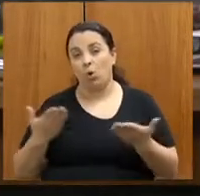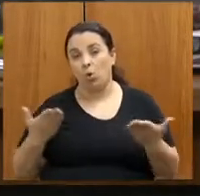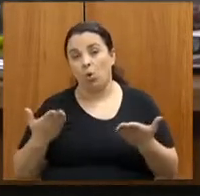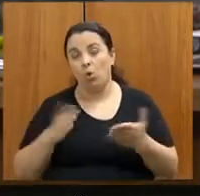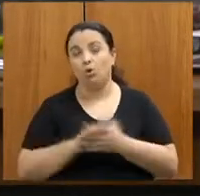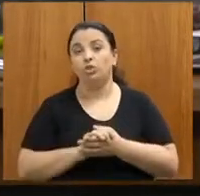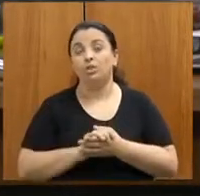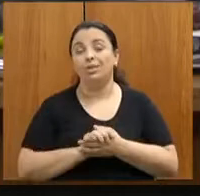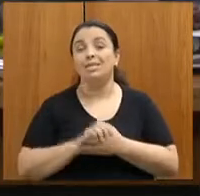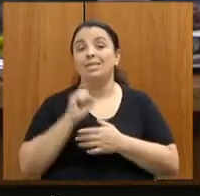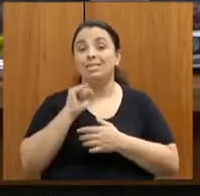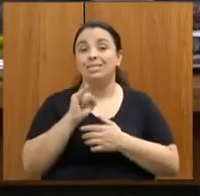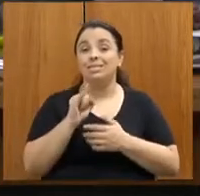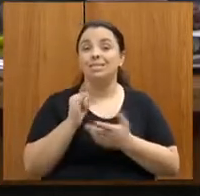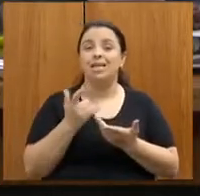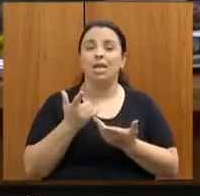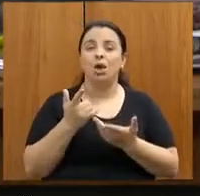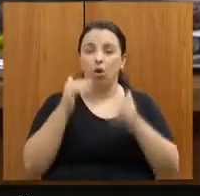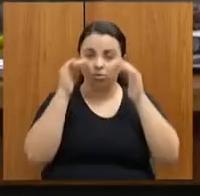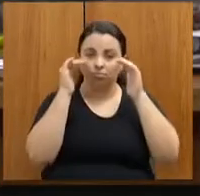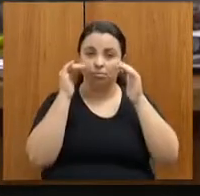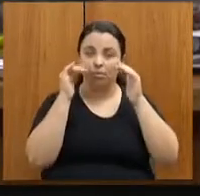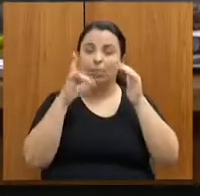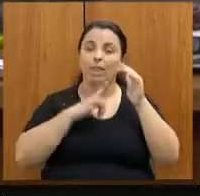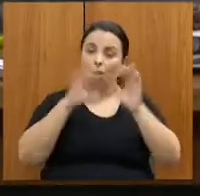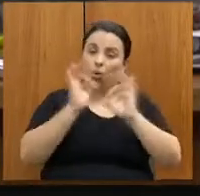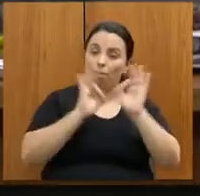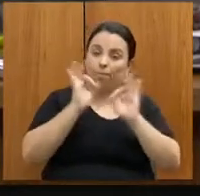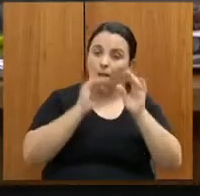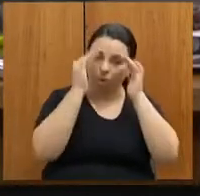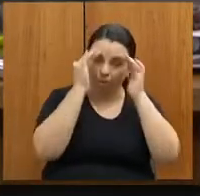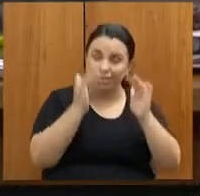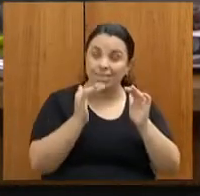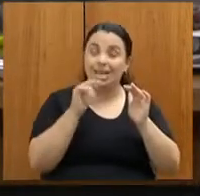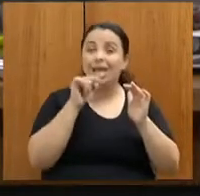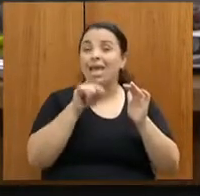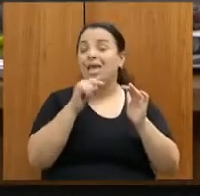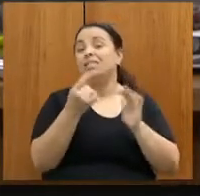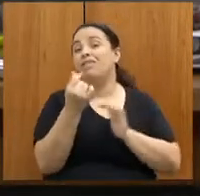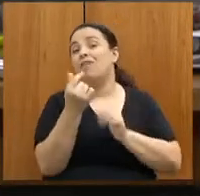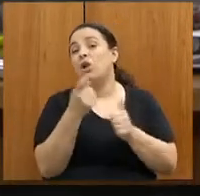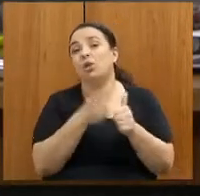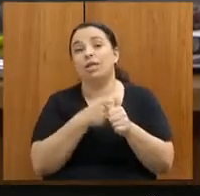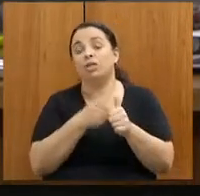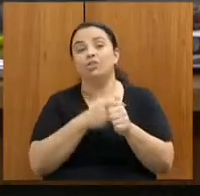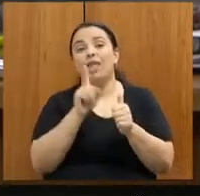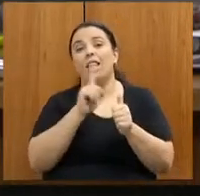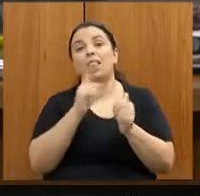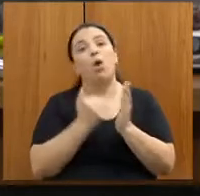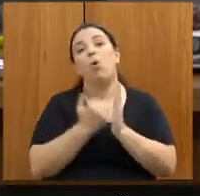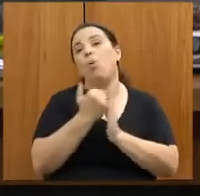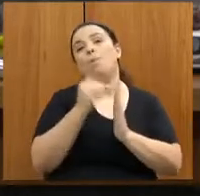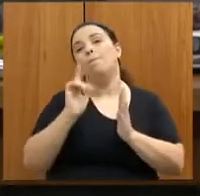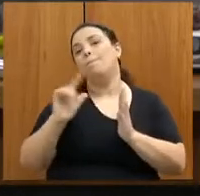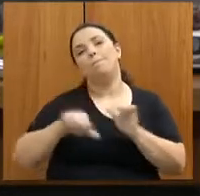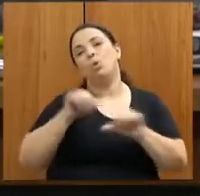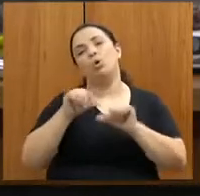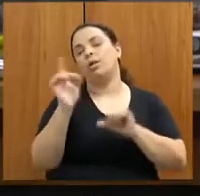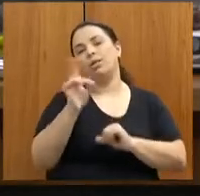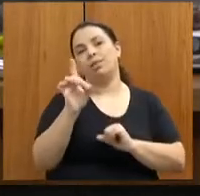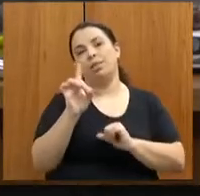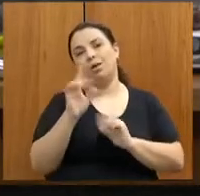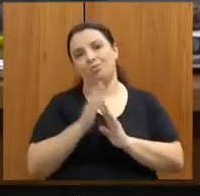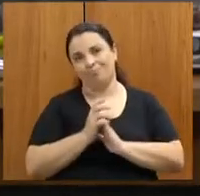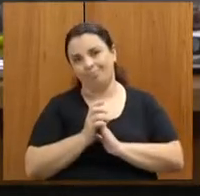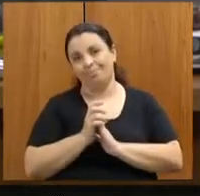a forma que a gente colocar o valor da dívida ele não se altera o estoque da dívida a valor presente ele não